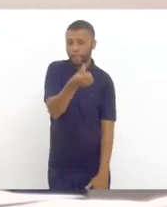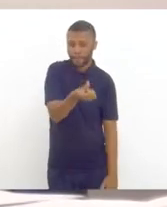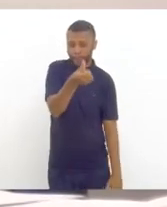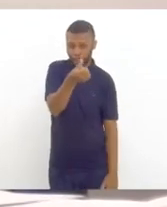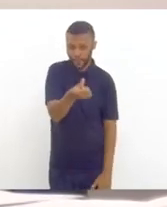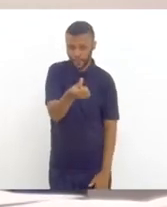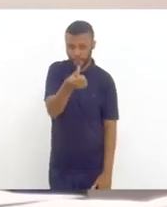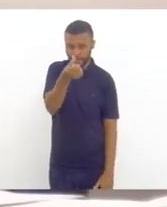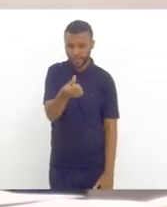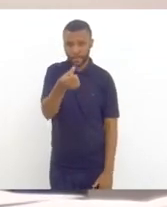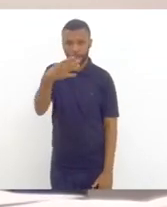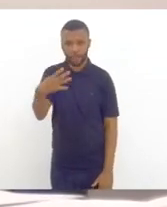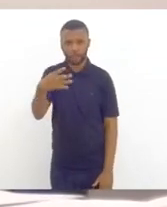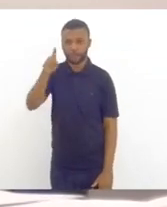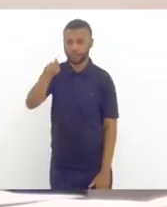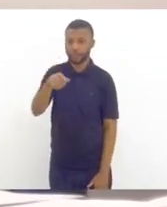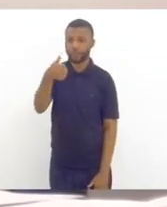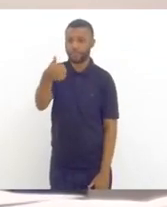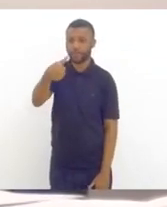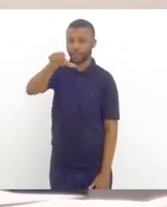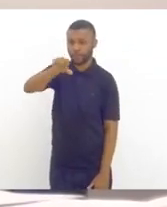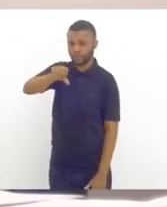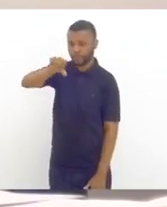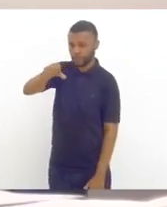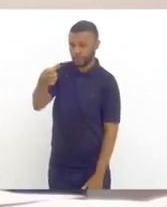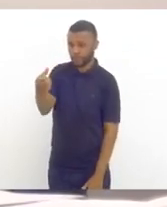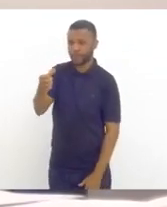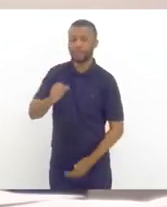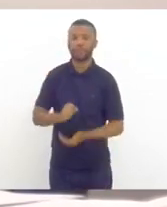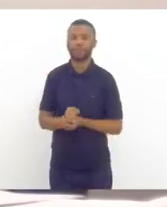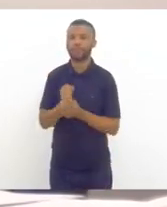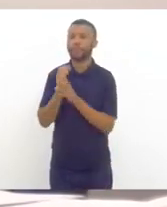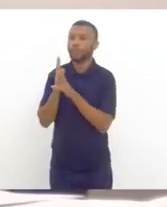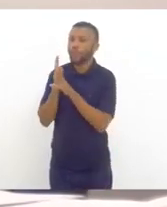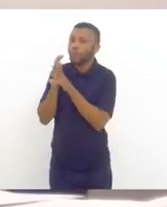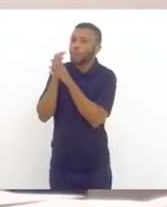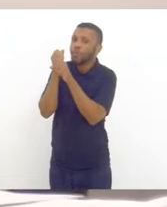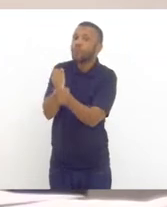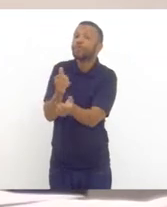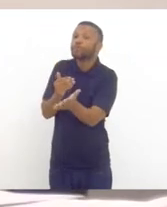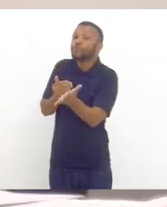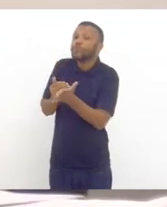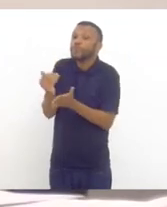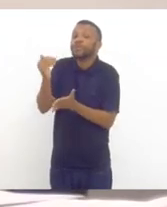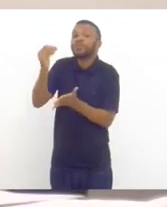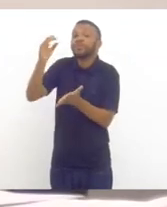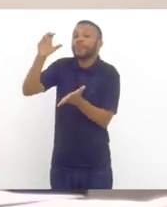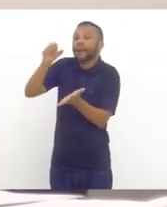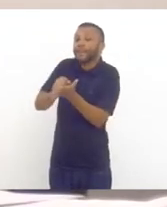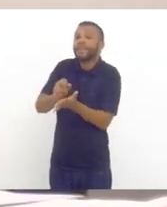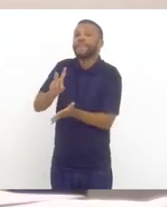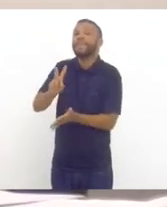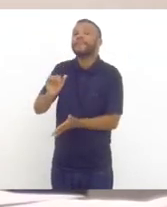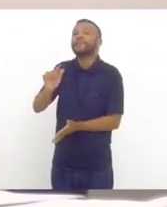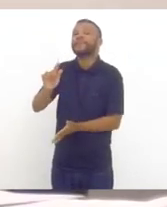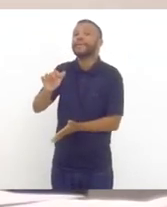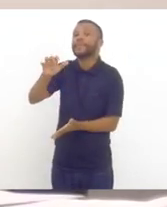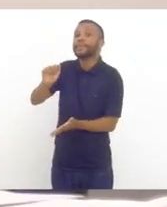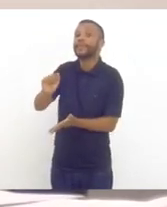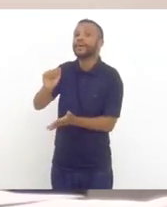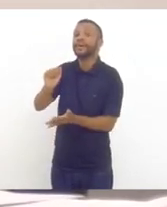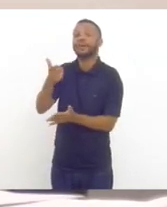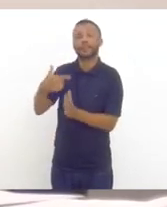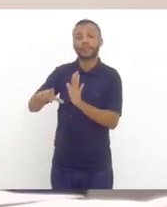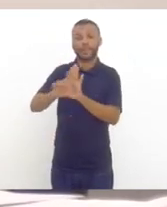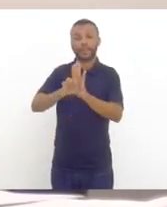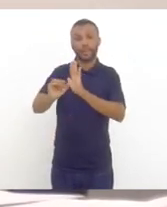6664 de 96, a contar do início da vigência da referida Lei